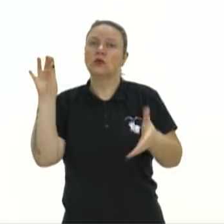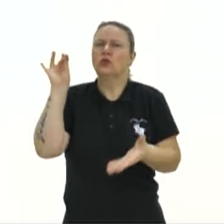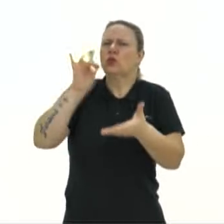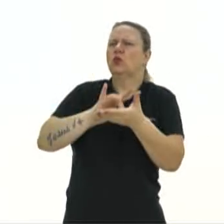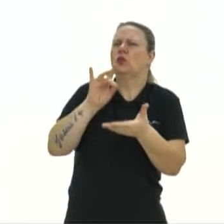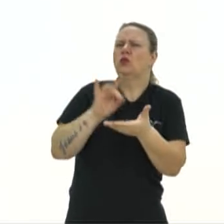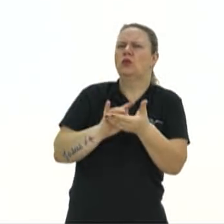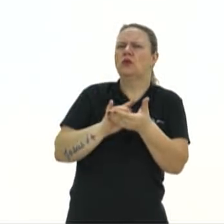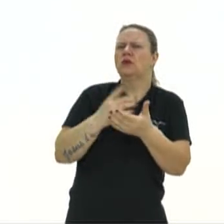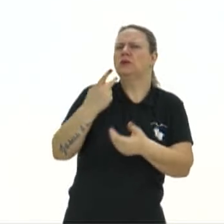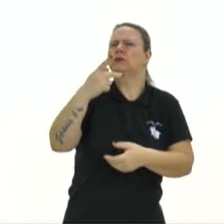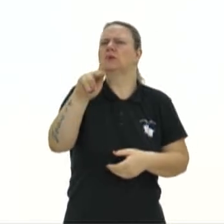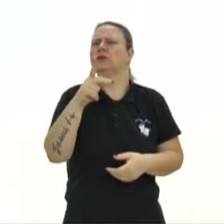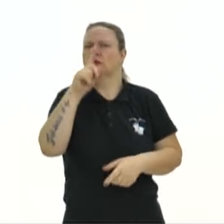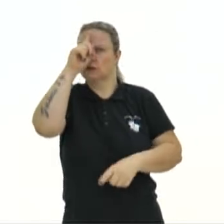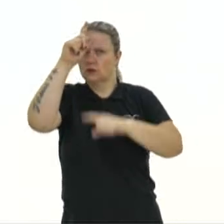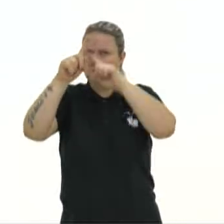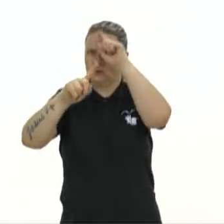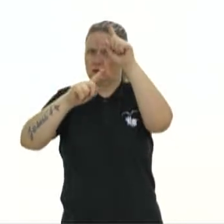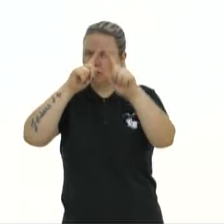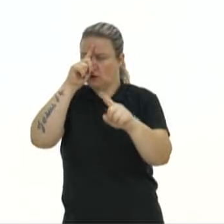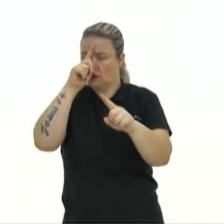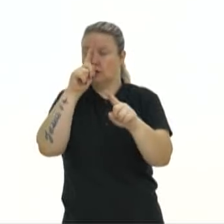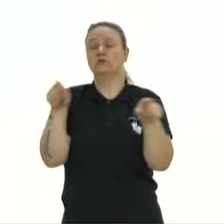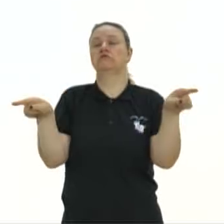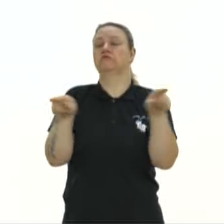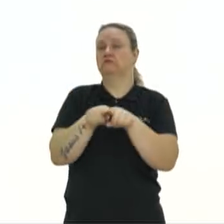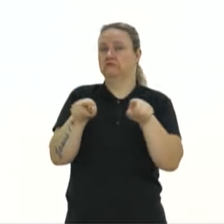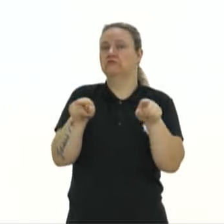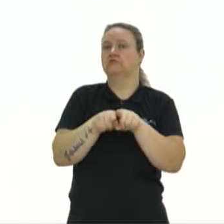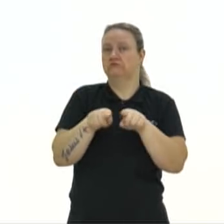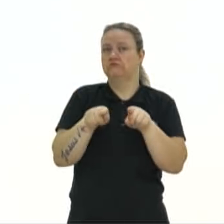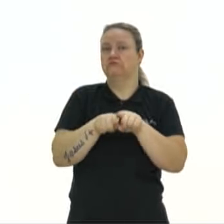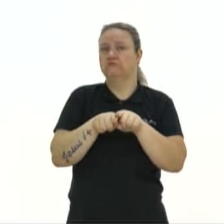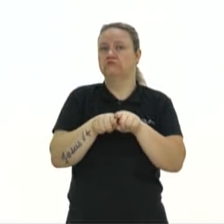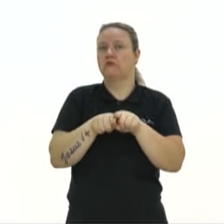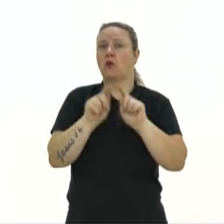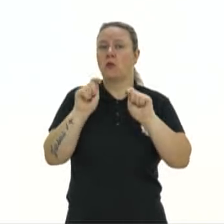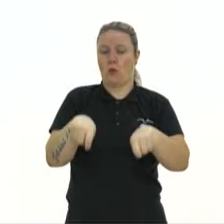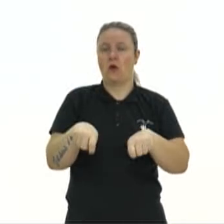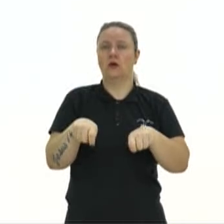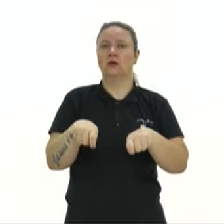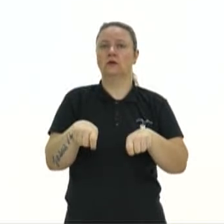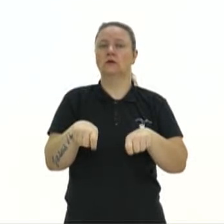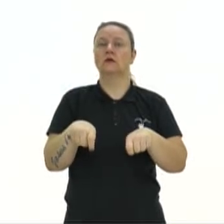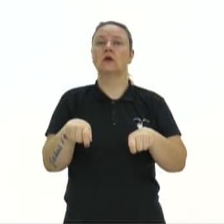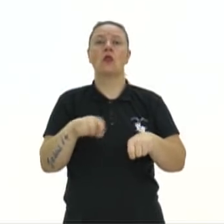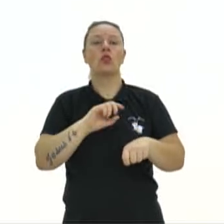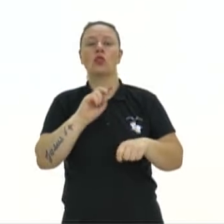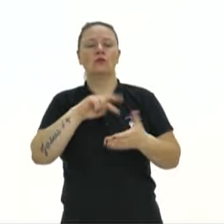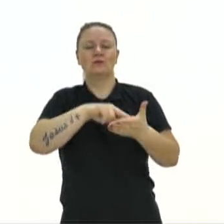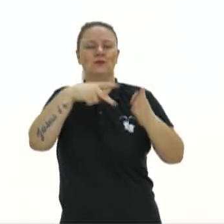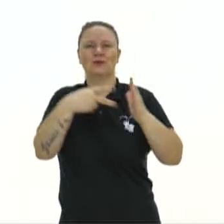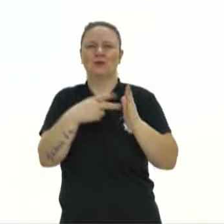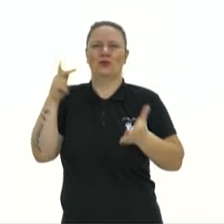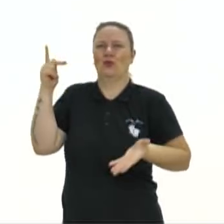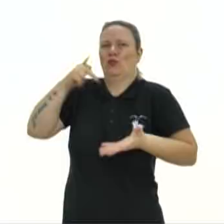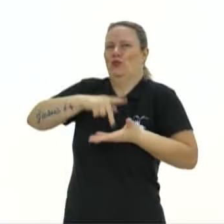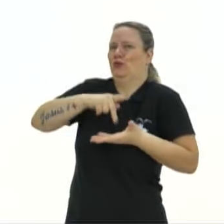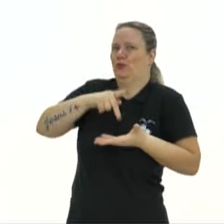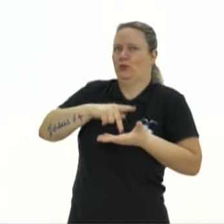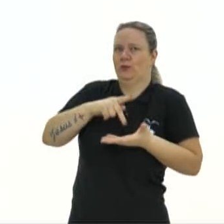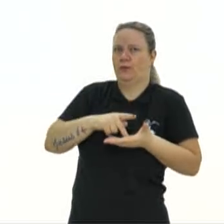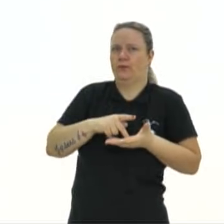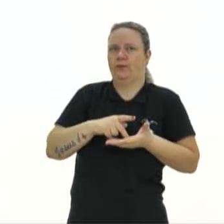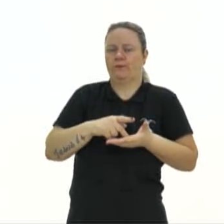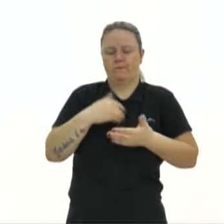convicção sua? Também é uma técnica da notícia inventada. Não quer dizer que seja verdadeira. Desenvolva o